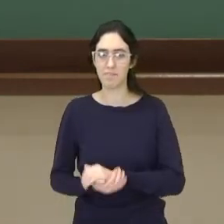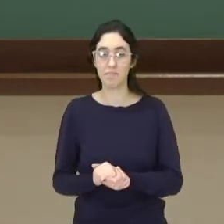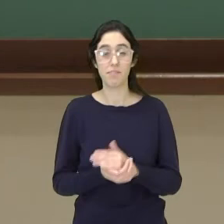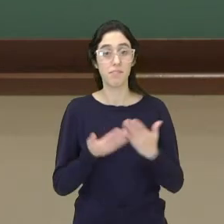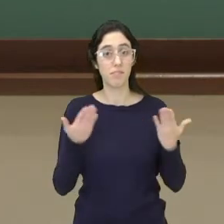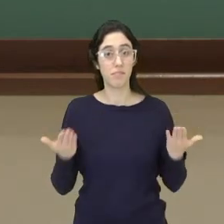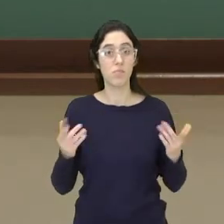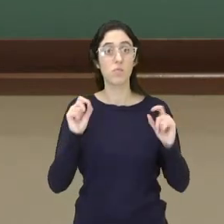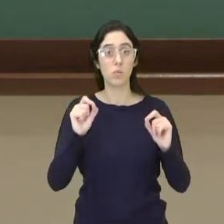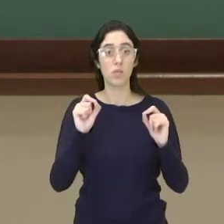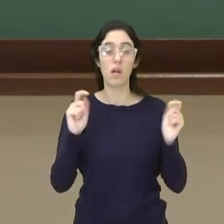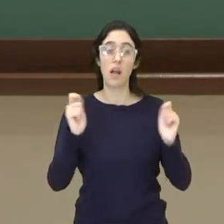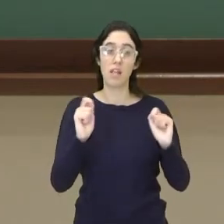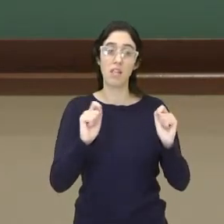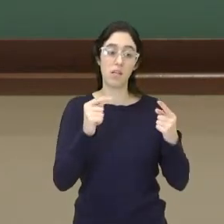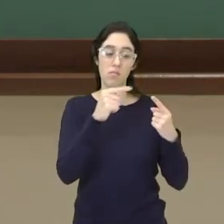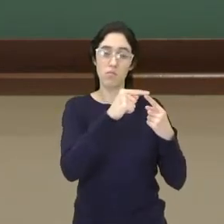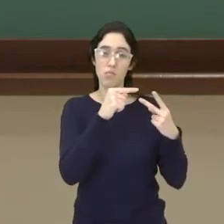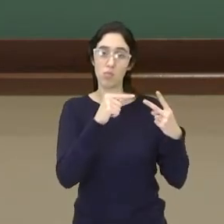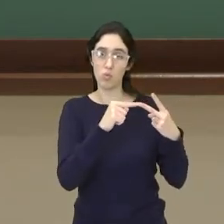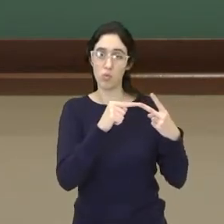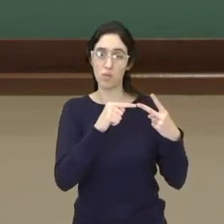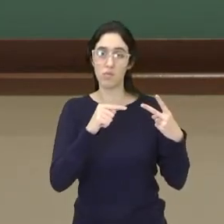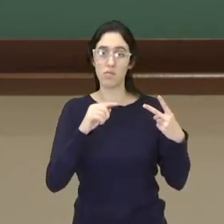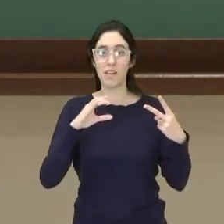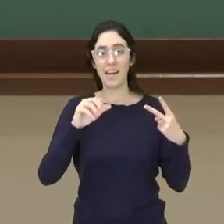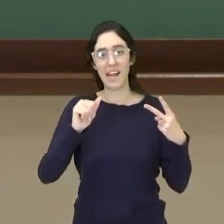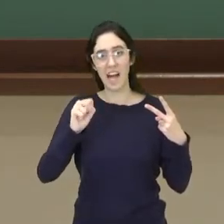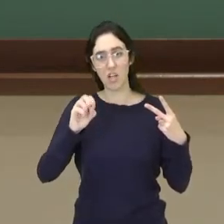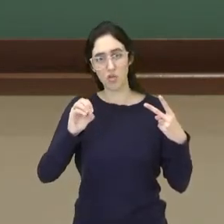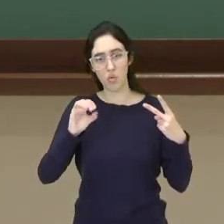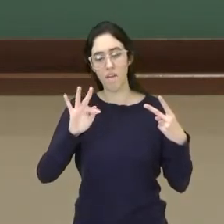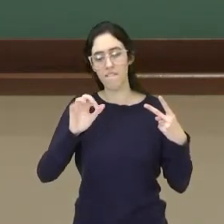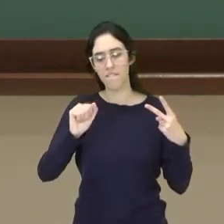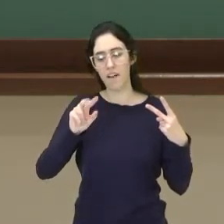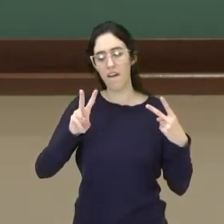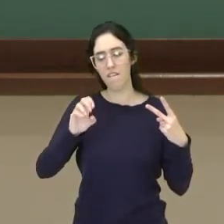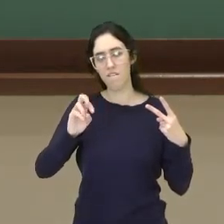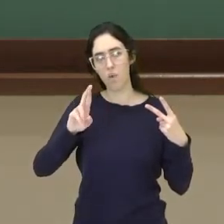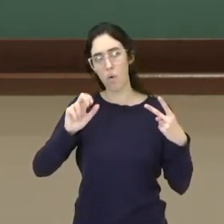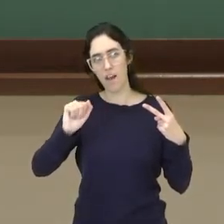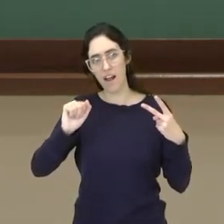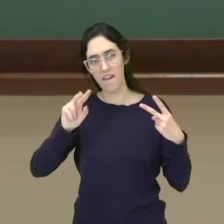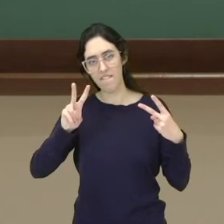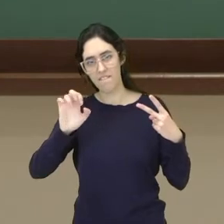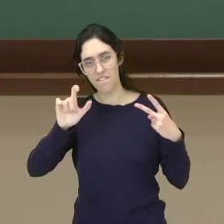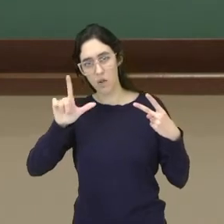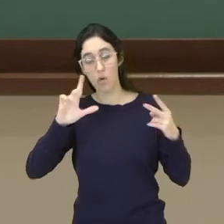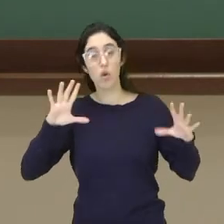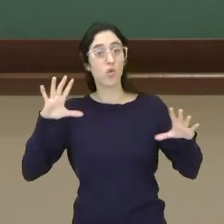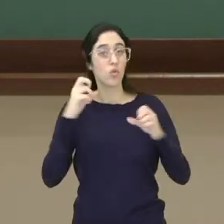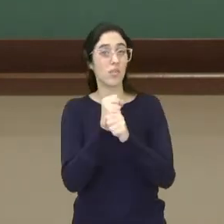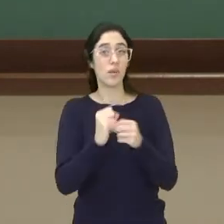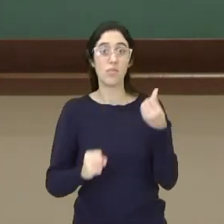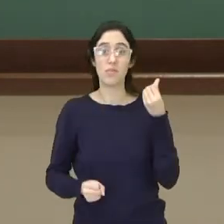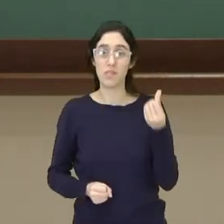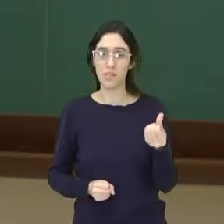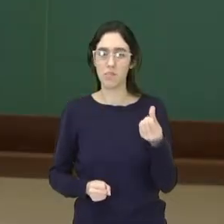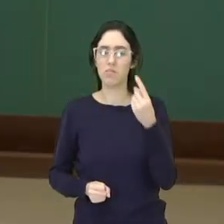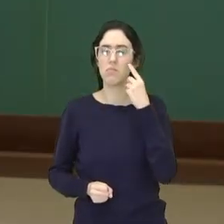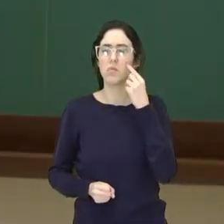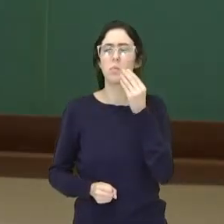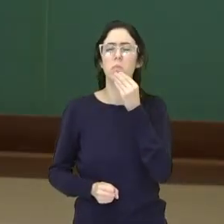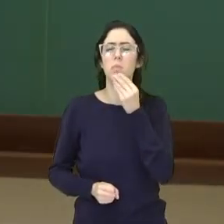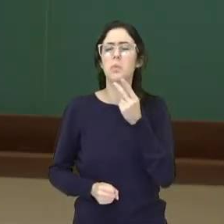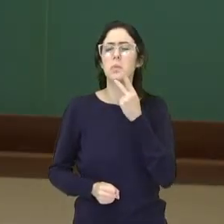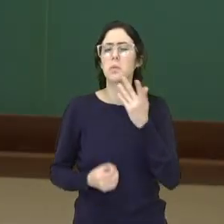tenho duas opções, 2 casos favoráveis, num total de 6. Vamos descobrir qual é a probabilidade? Olha lá